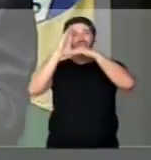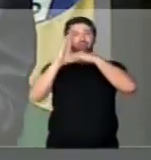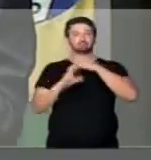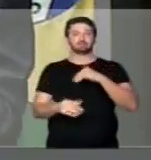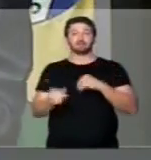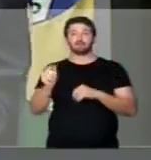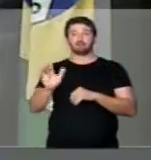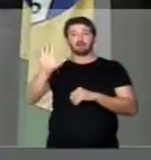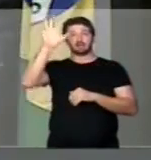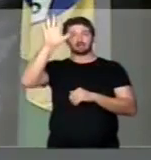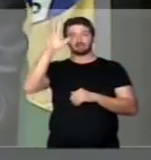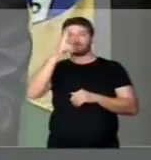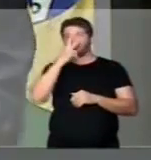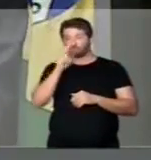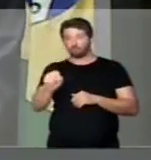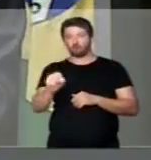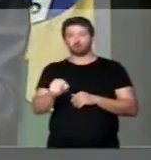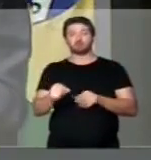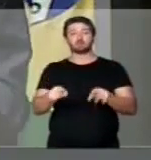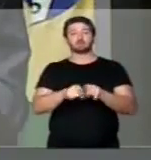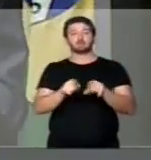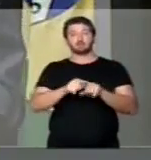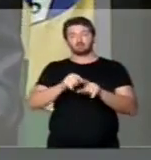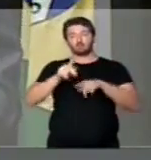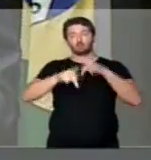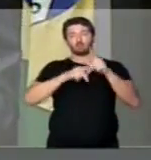inflação alta e o desalento social.